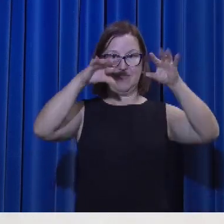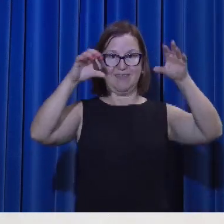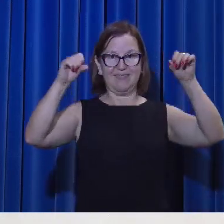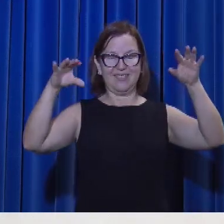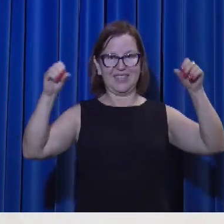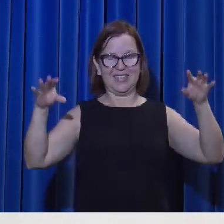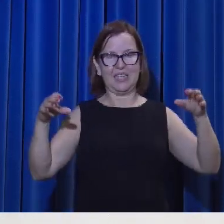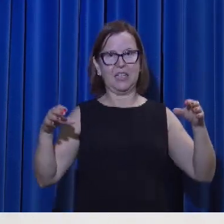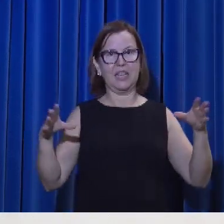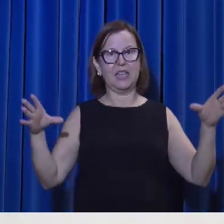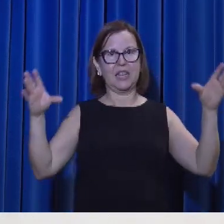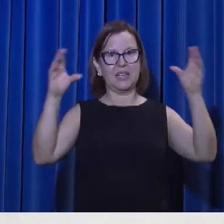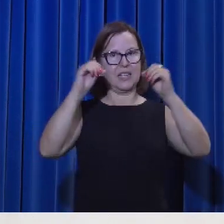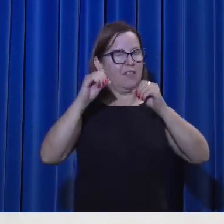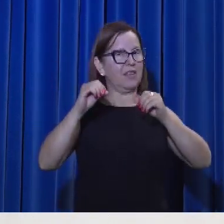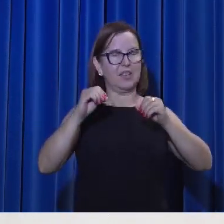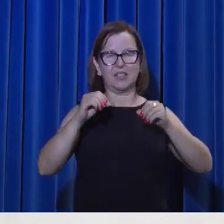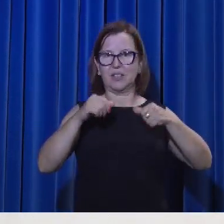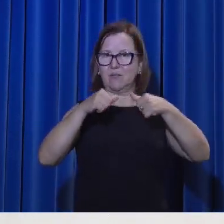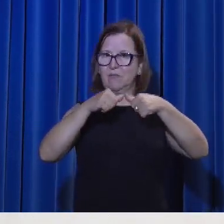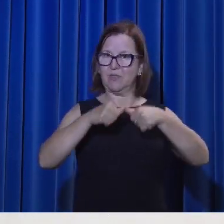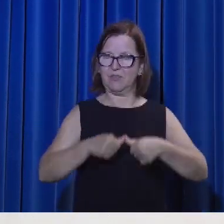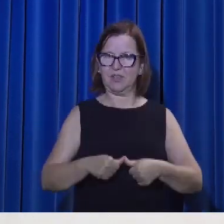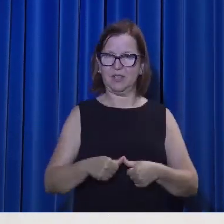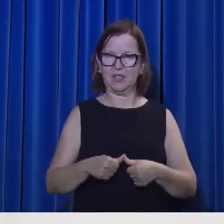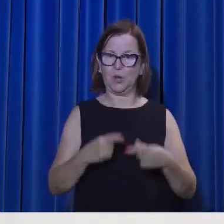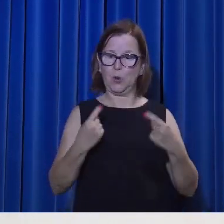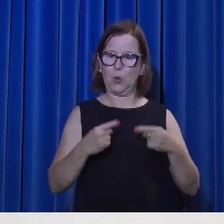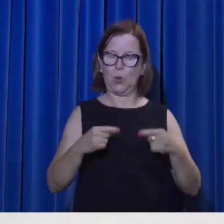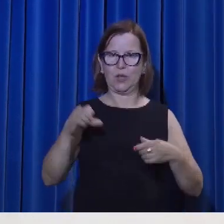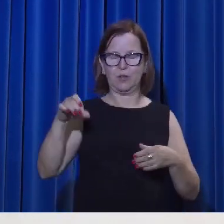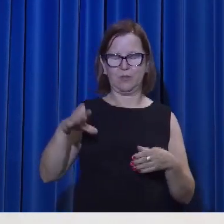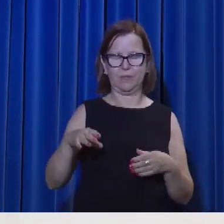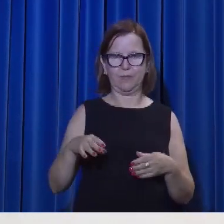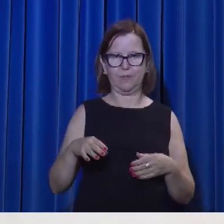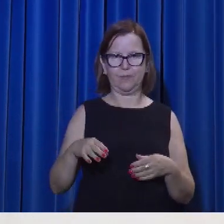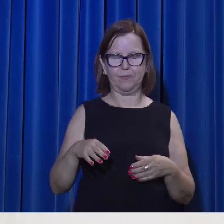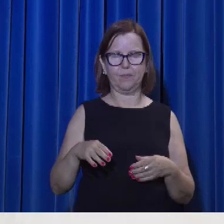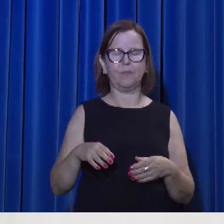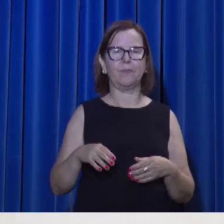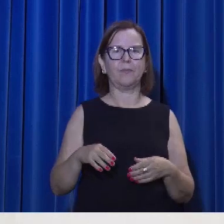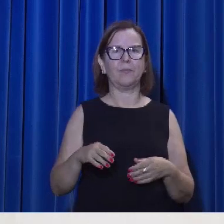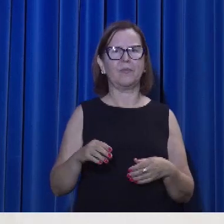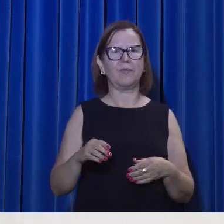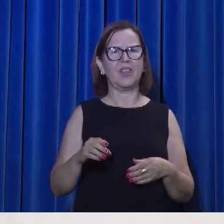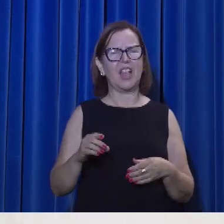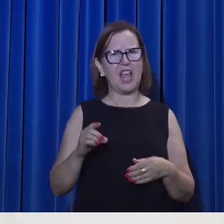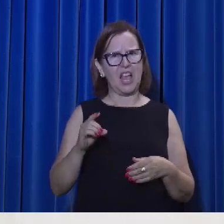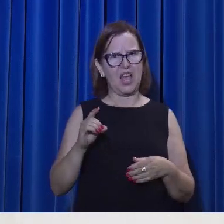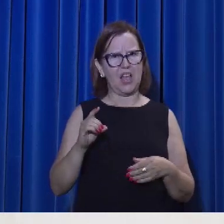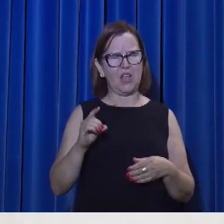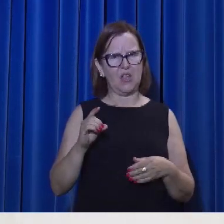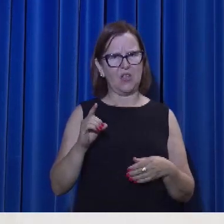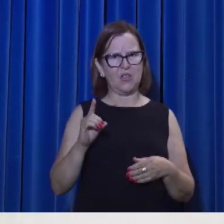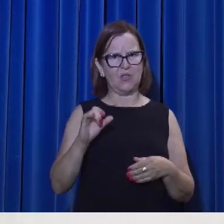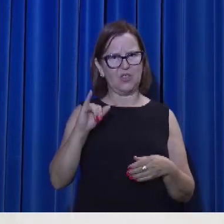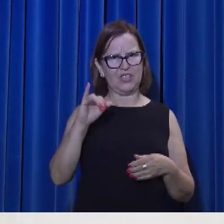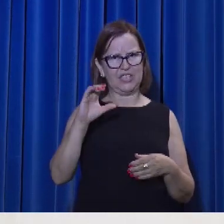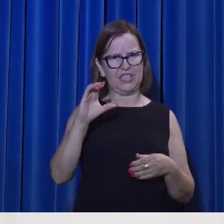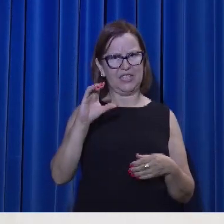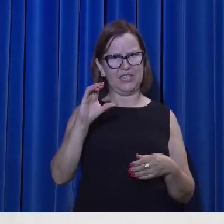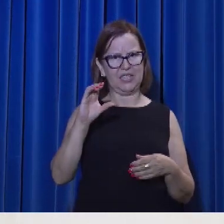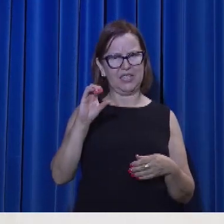não prevaleceram contra ela. Se você pega lá no dicionário, na língua original, esse